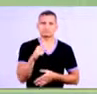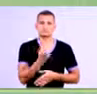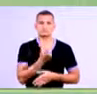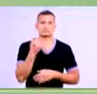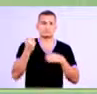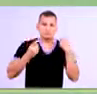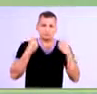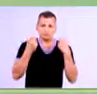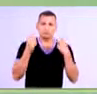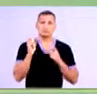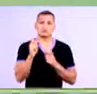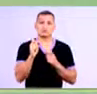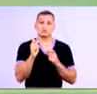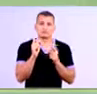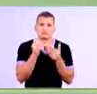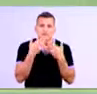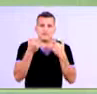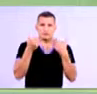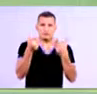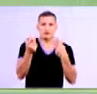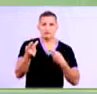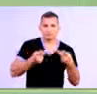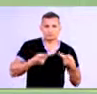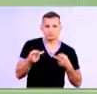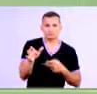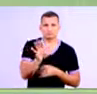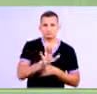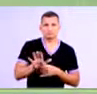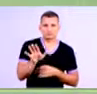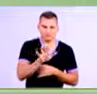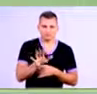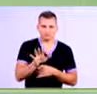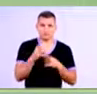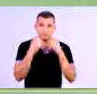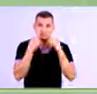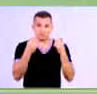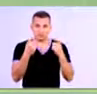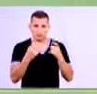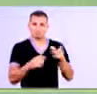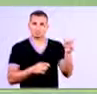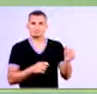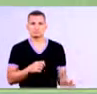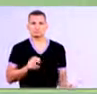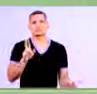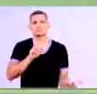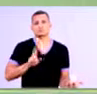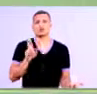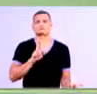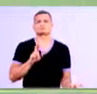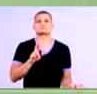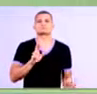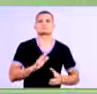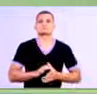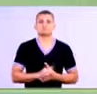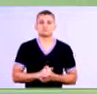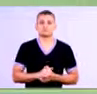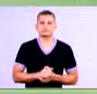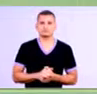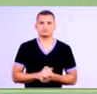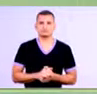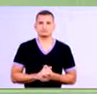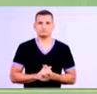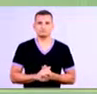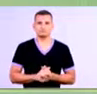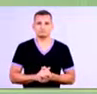em afinar o projeto da interface com os interesses dos nossos usuários, dos nossos clientes. O